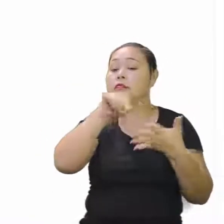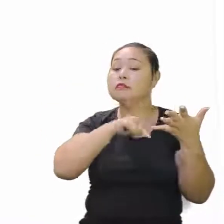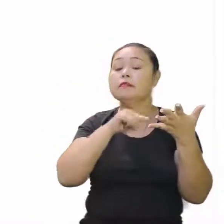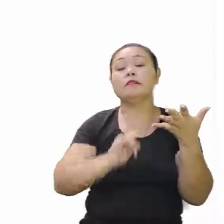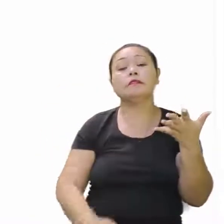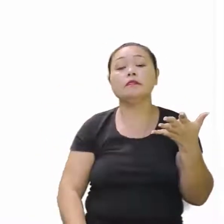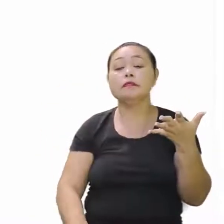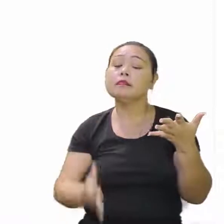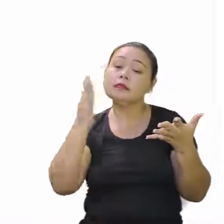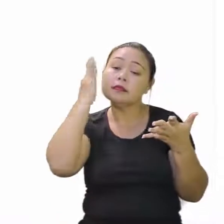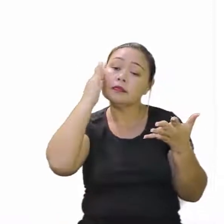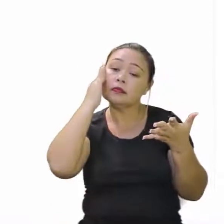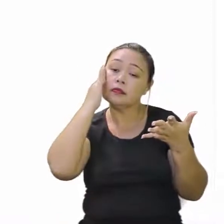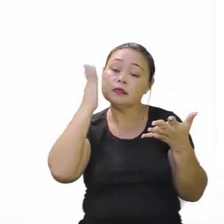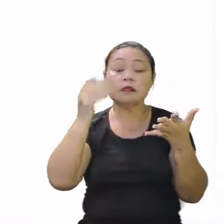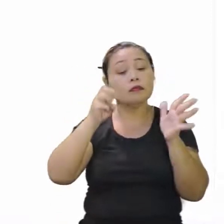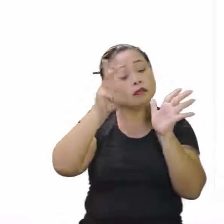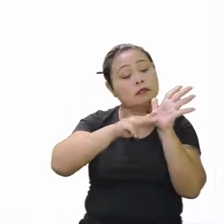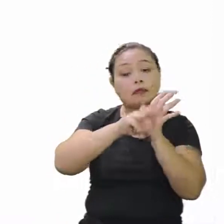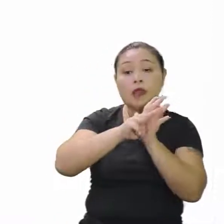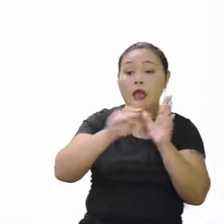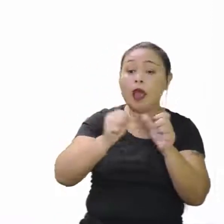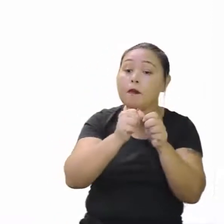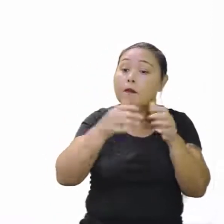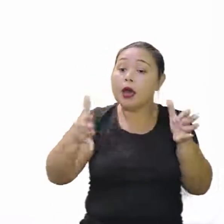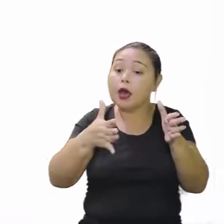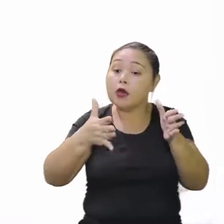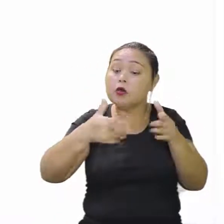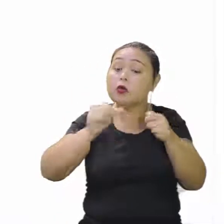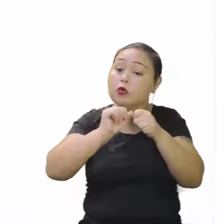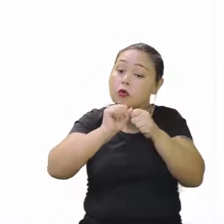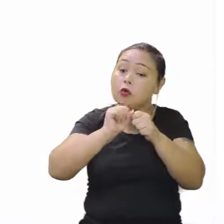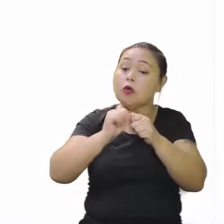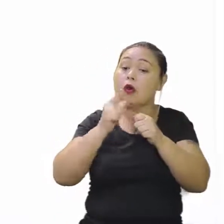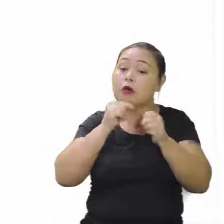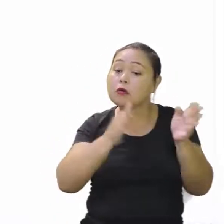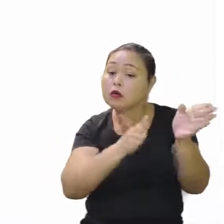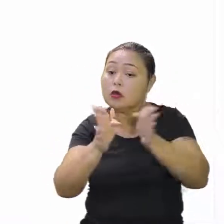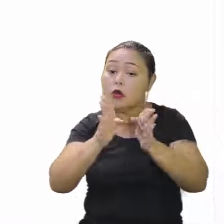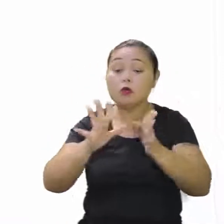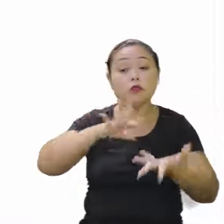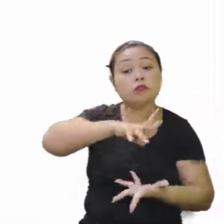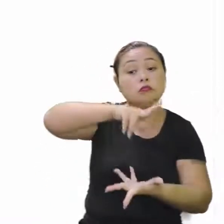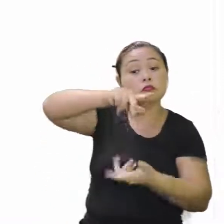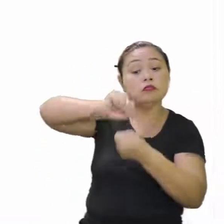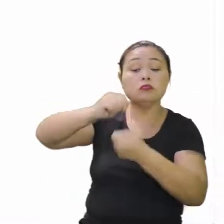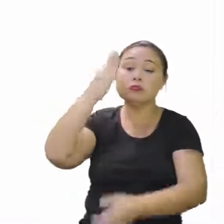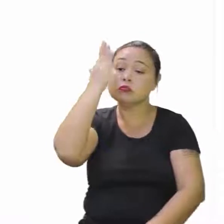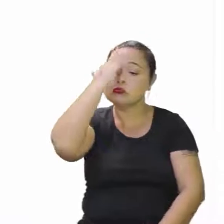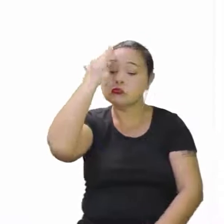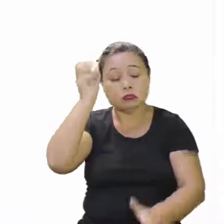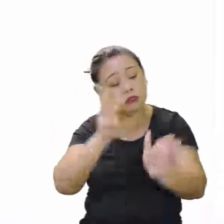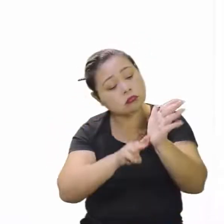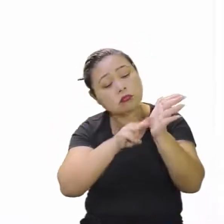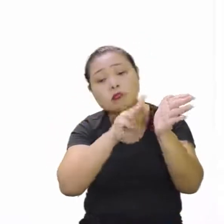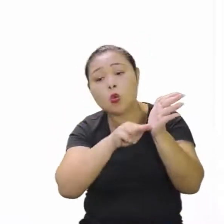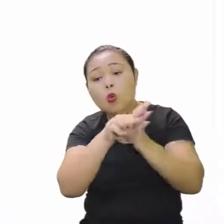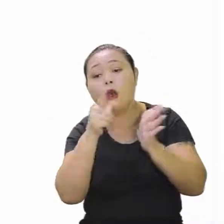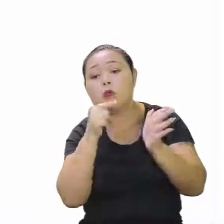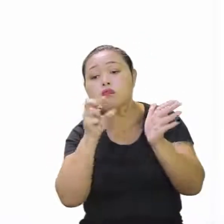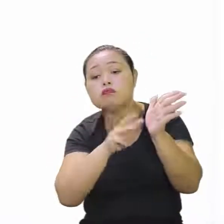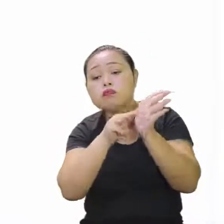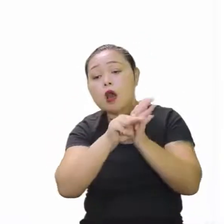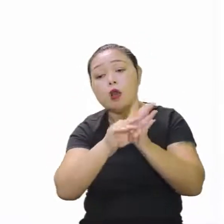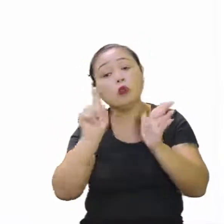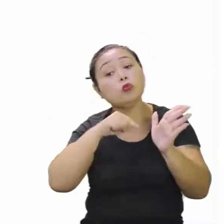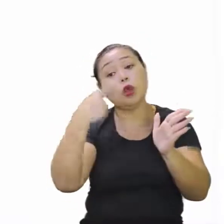Jiparaná. Você sabia que o Madeira está entre os maiores rios do mundo? Você sabia que o Madeira não é importante